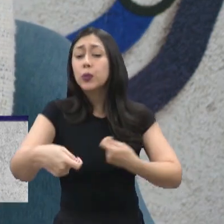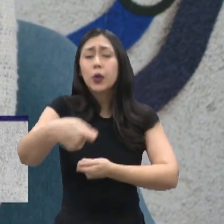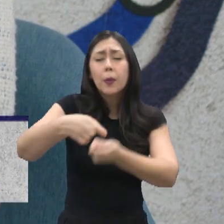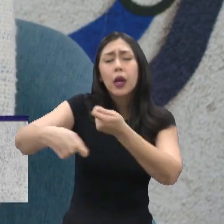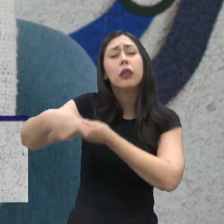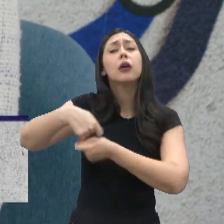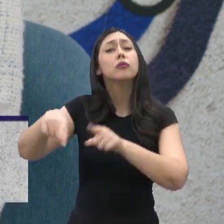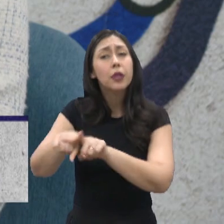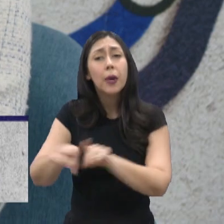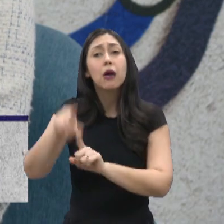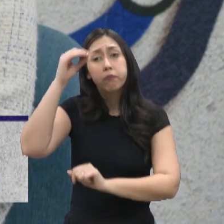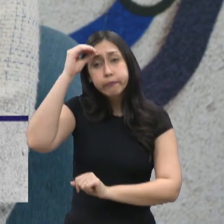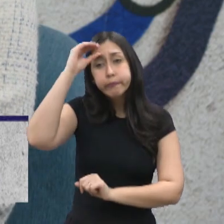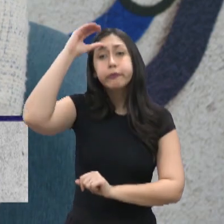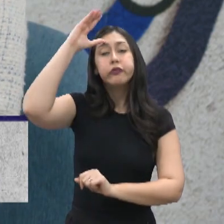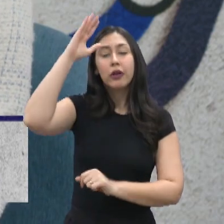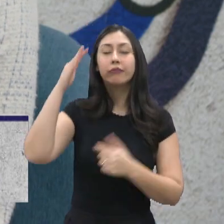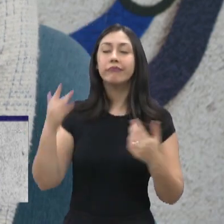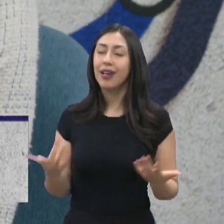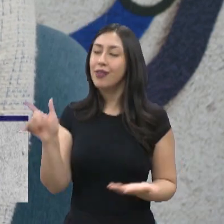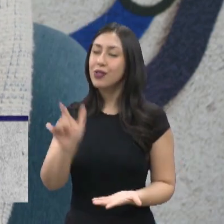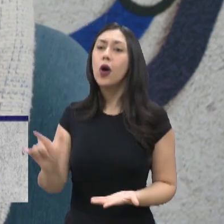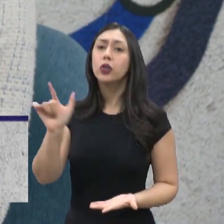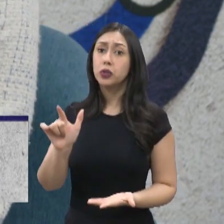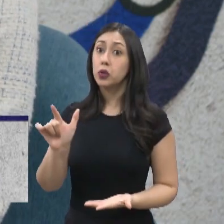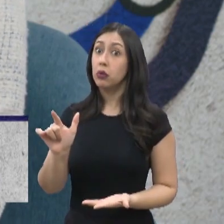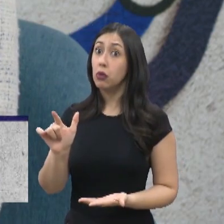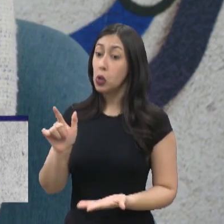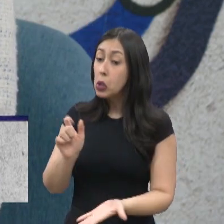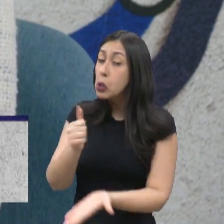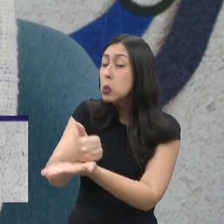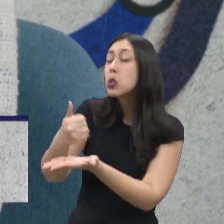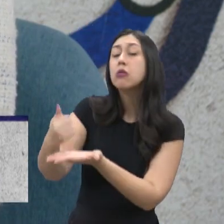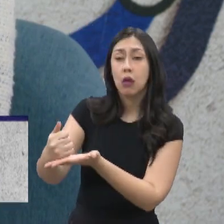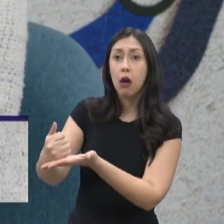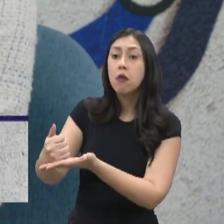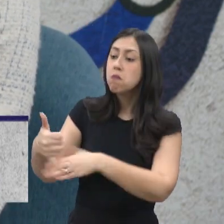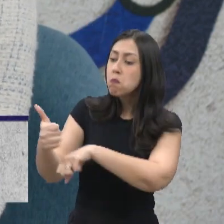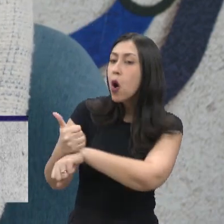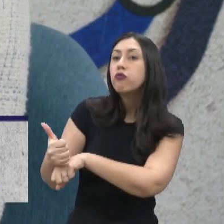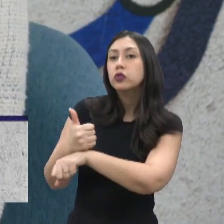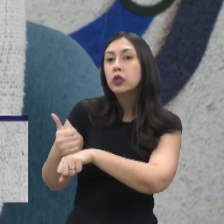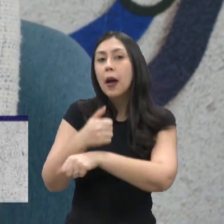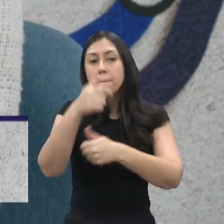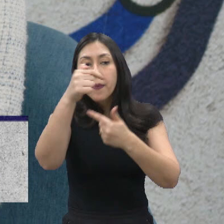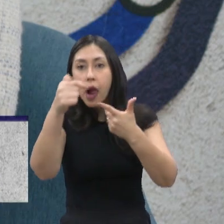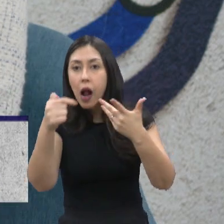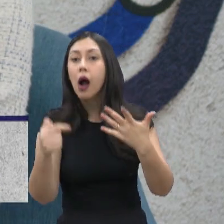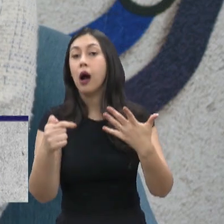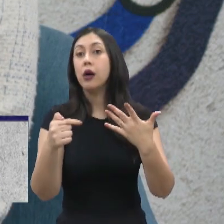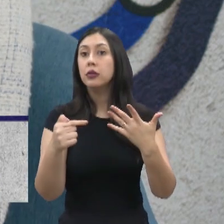mais de conhecimento e, claro, tenha profissionais formados em cada área específica, prestadores de serviço